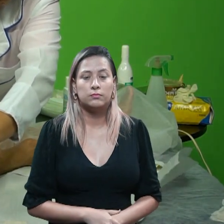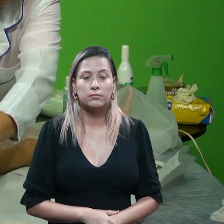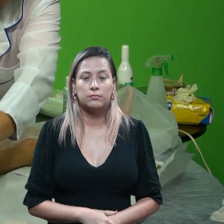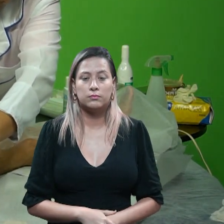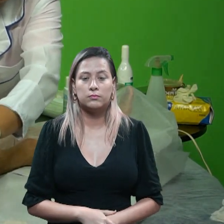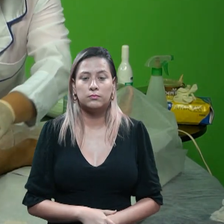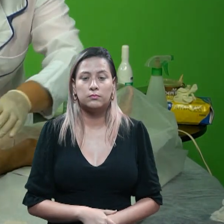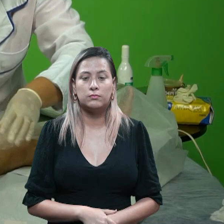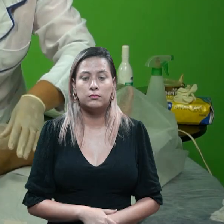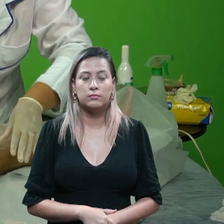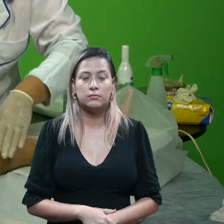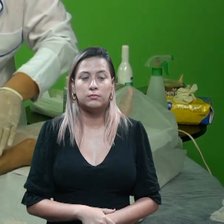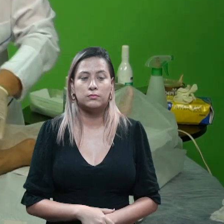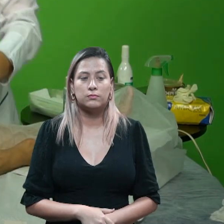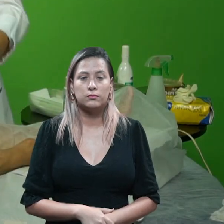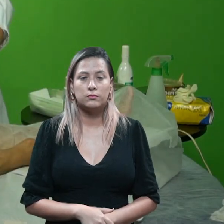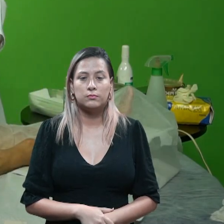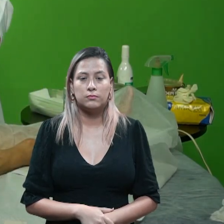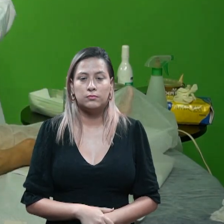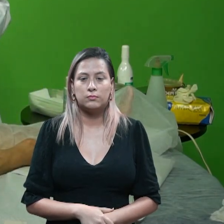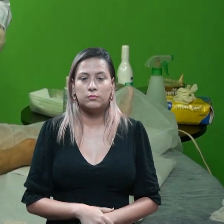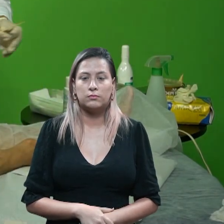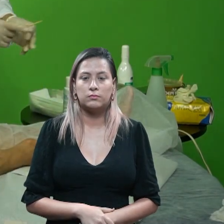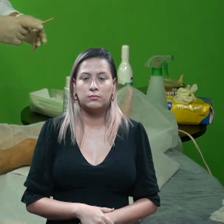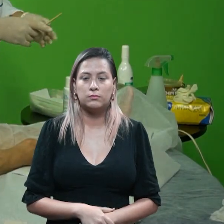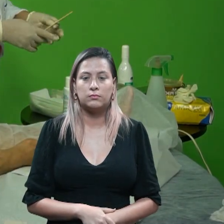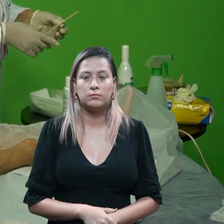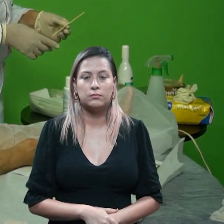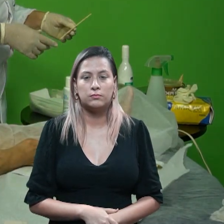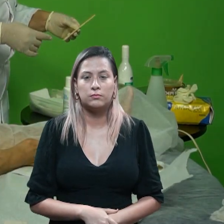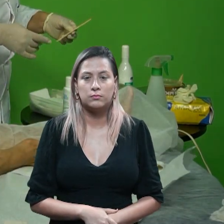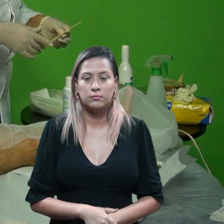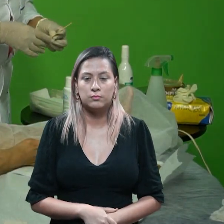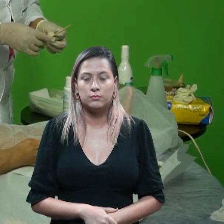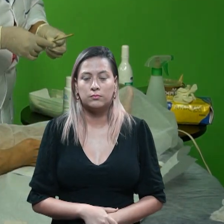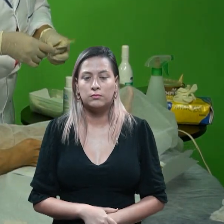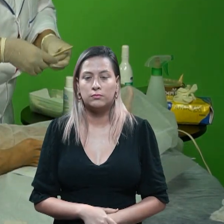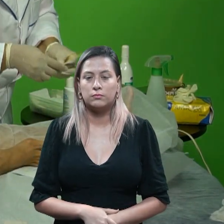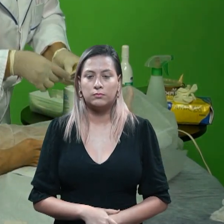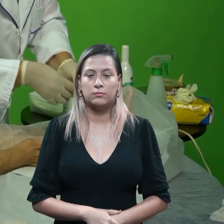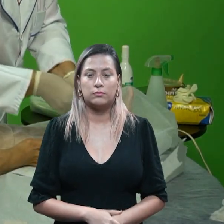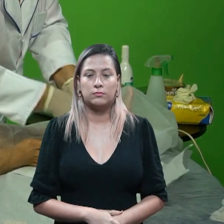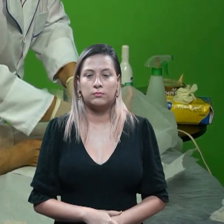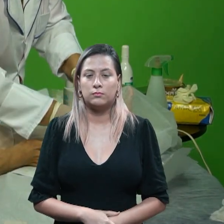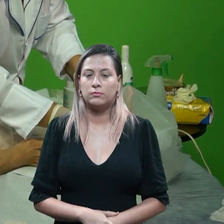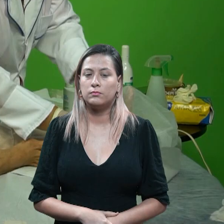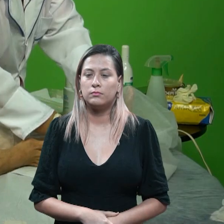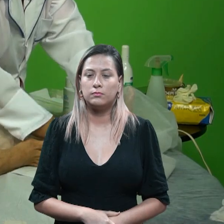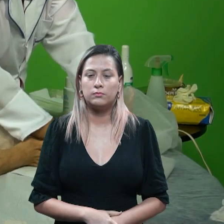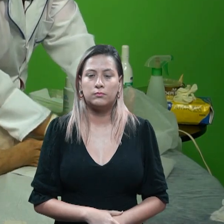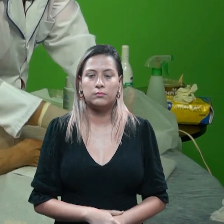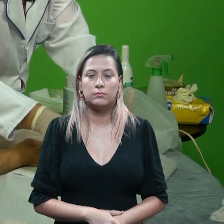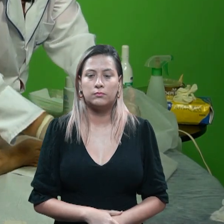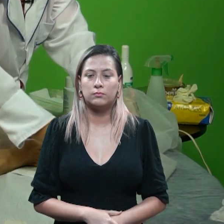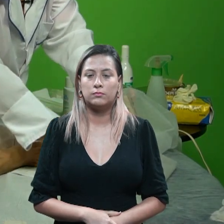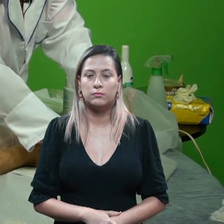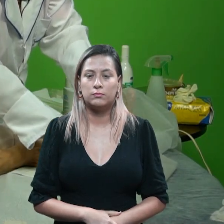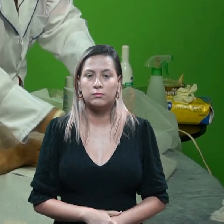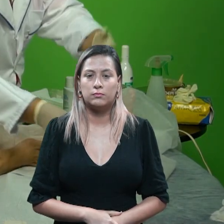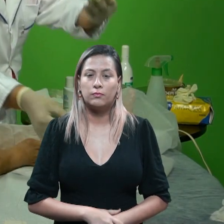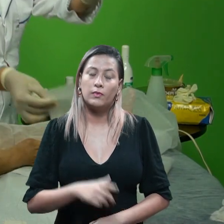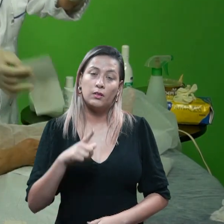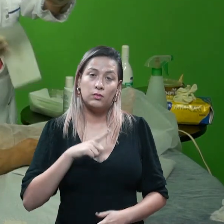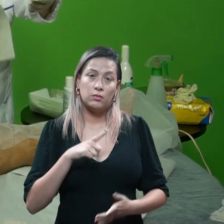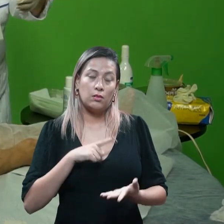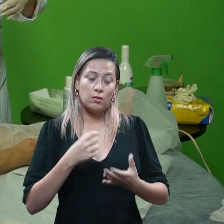Então, se o pelo de determinada região estava em fase de queda, ele saiu, mas